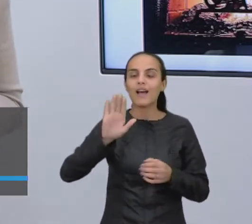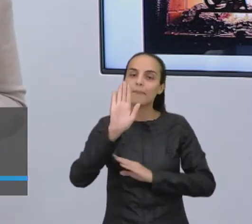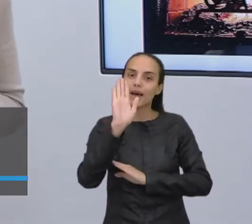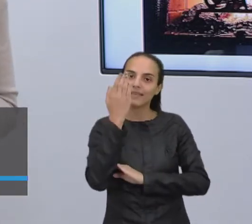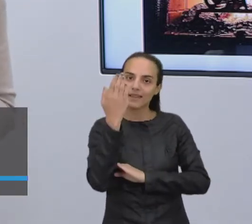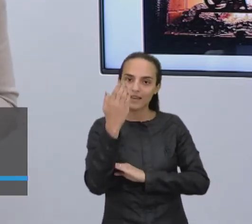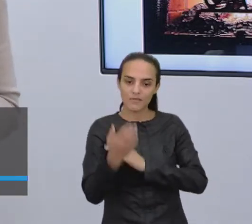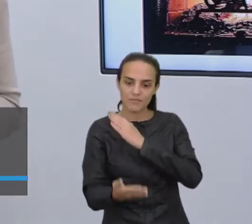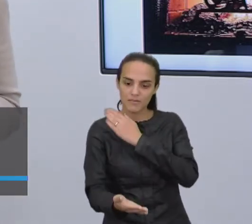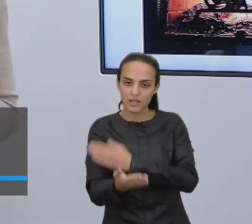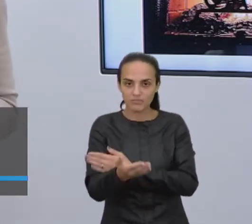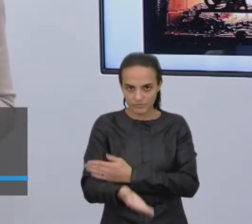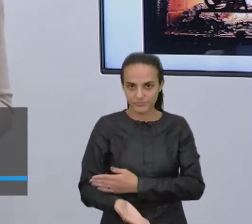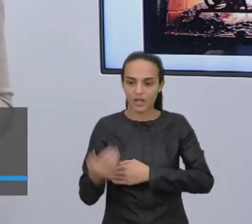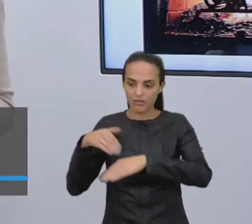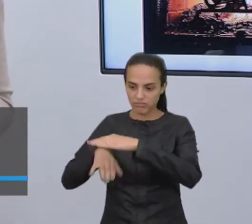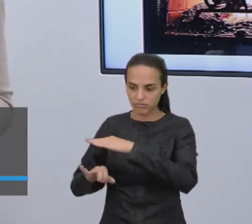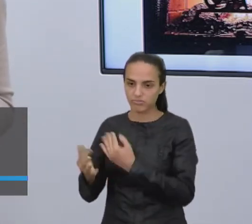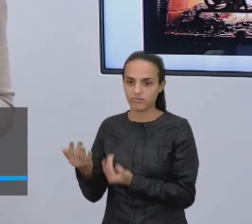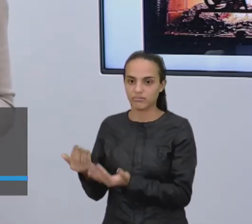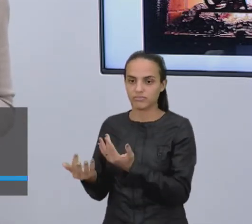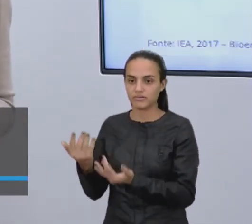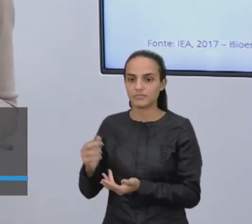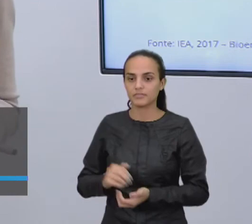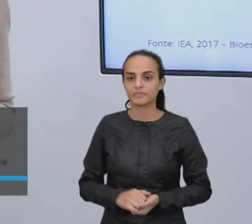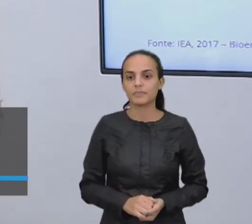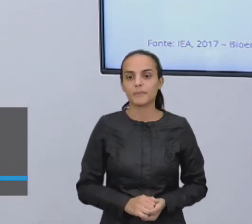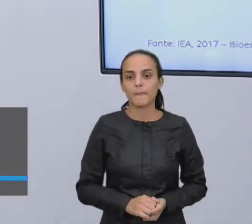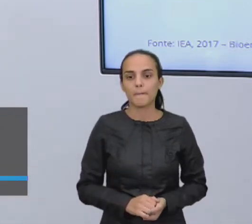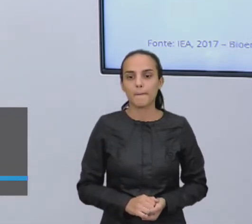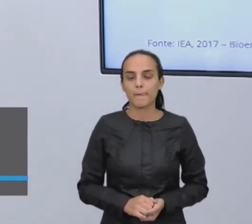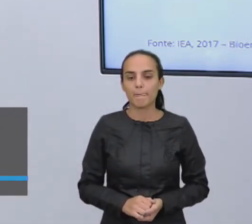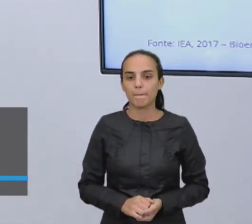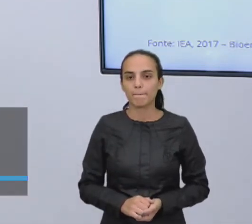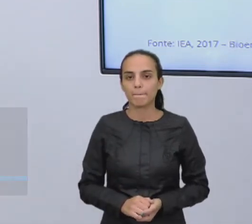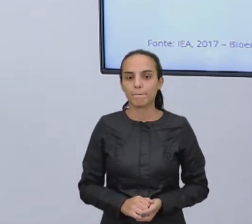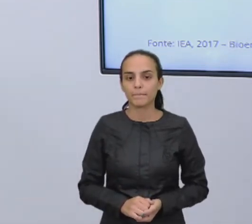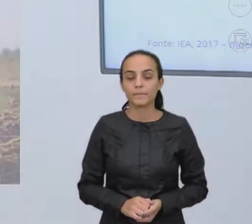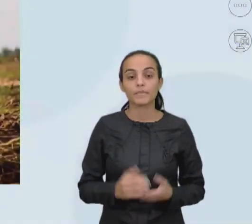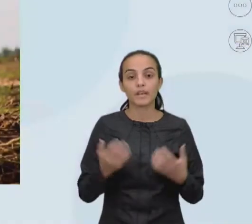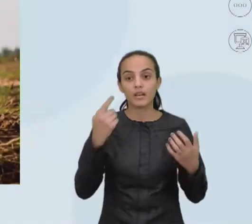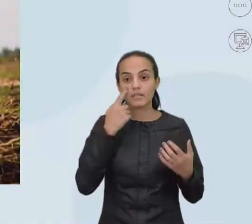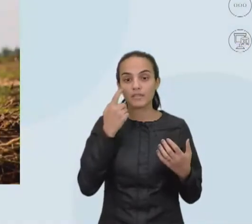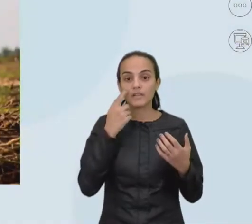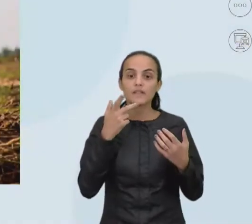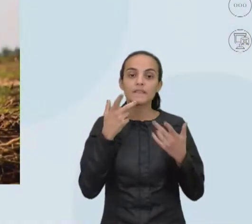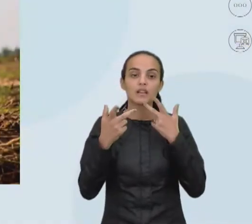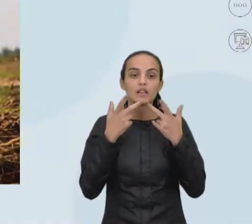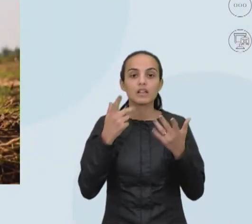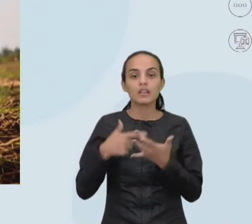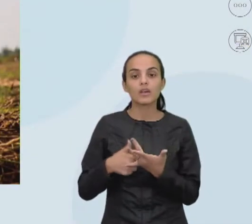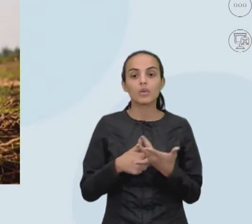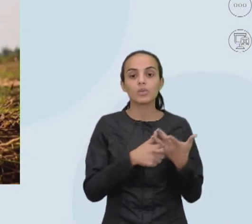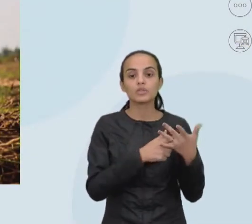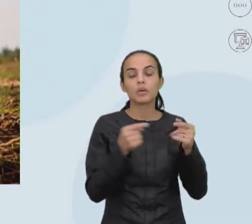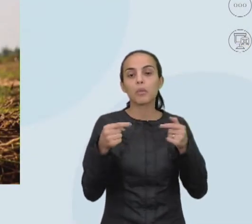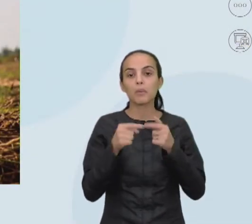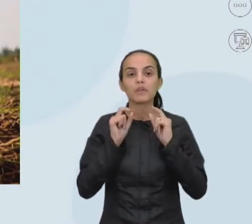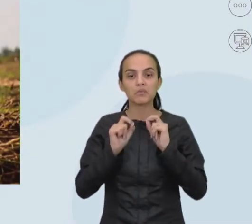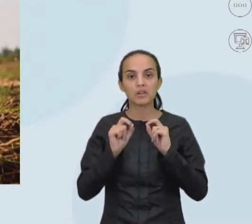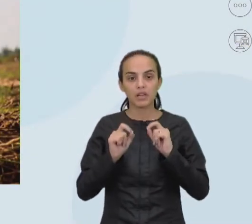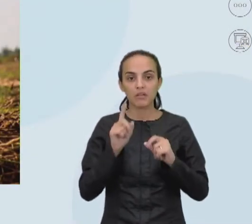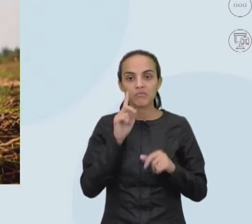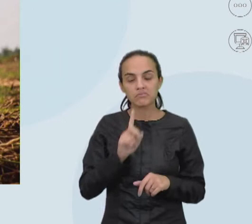questão, às vezes, muitas vezes, social envolvida nisso. Aí aqui falando o que é essa tecnologia, né,